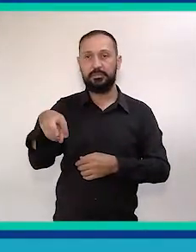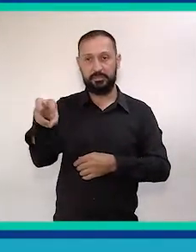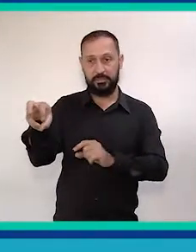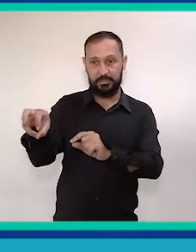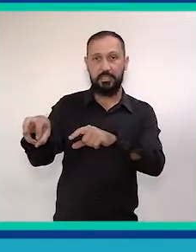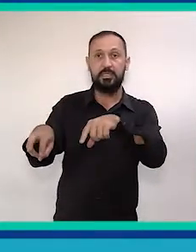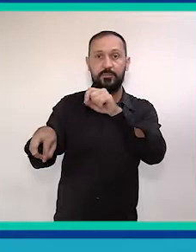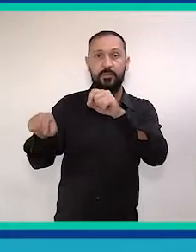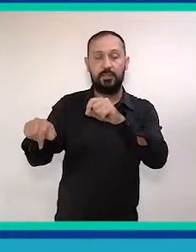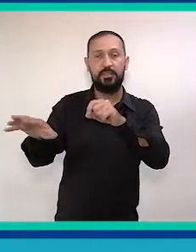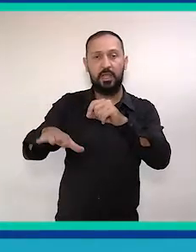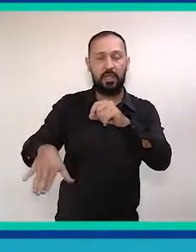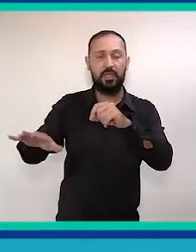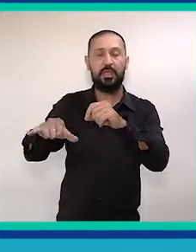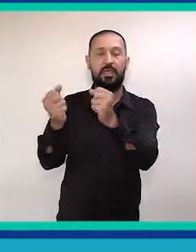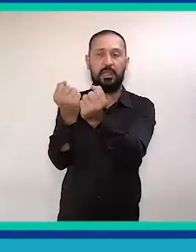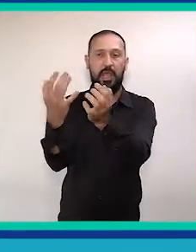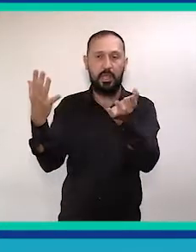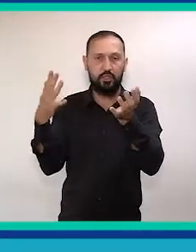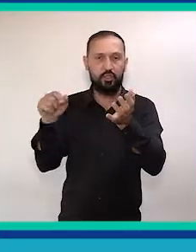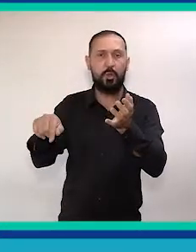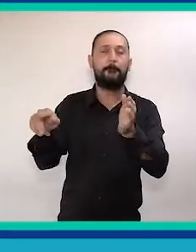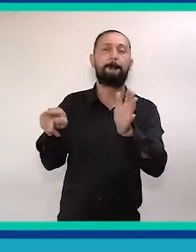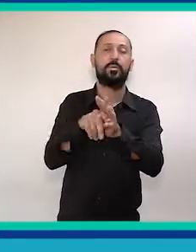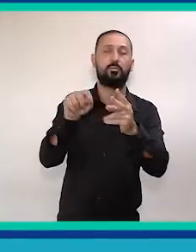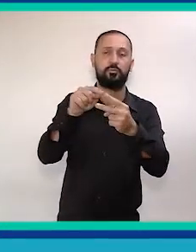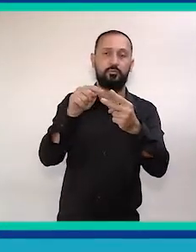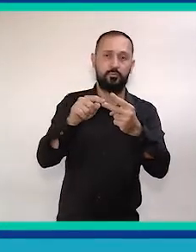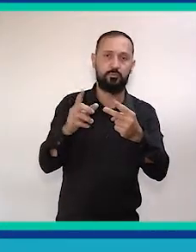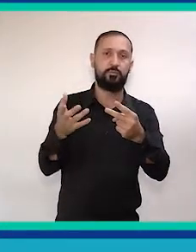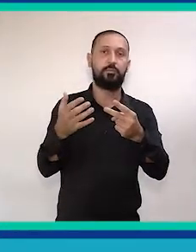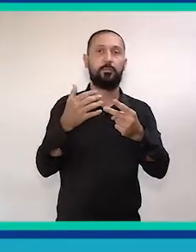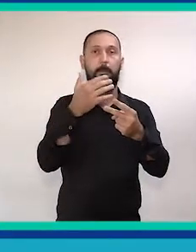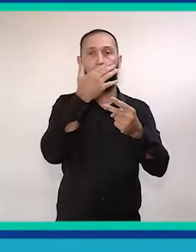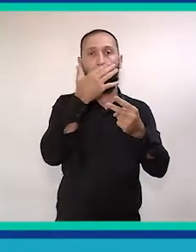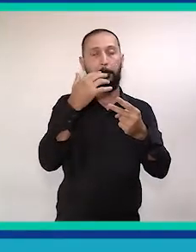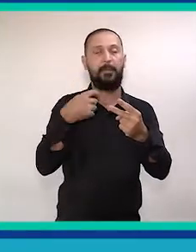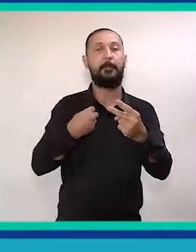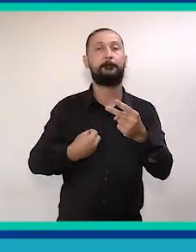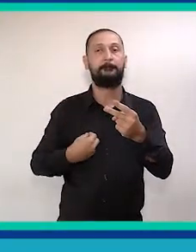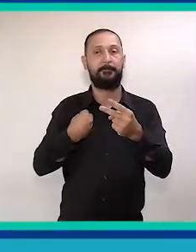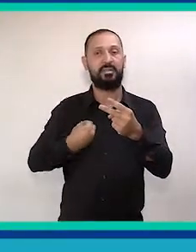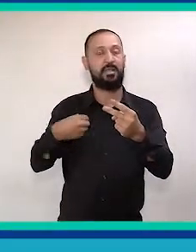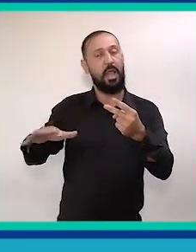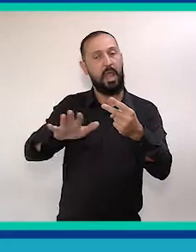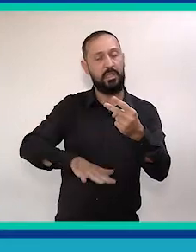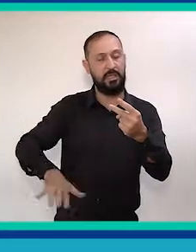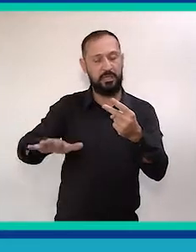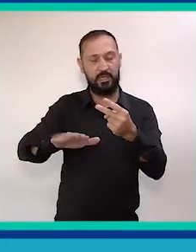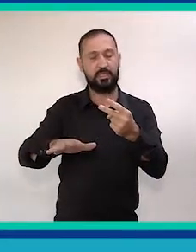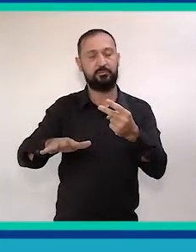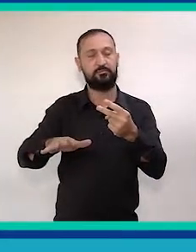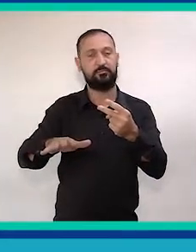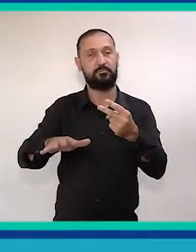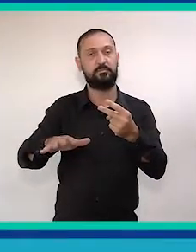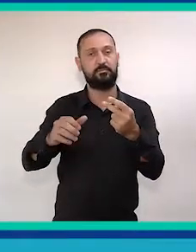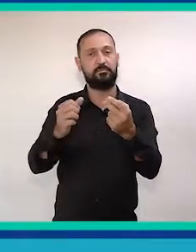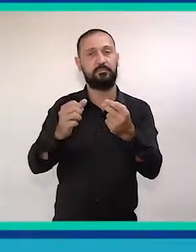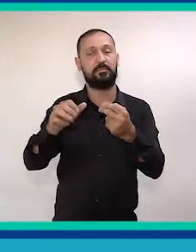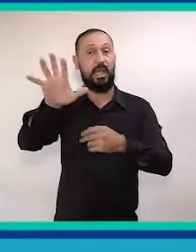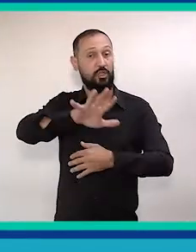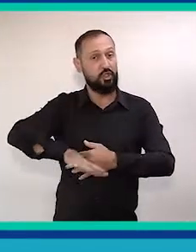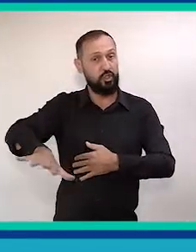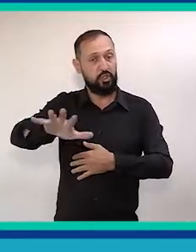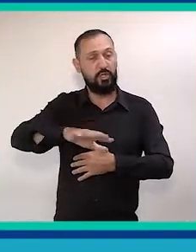escolha mas dessa serpente, a serpente do cerrado, ela vem, então, pelo que eu entendi, por duas questões. Uma, que é a presença aqui na nossa região, e